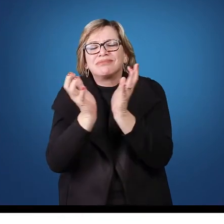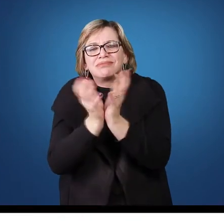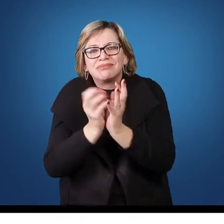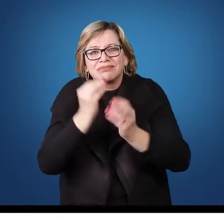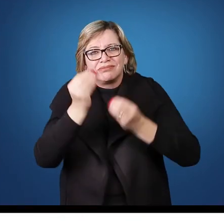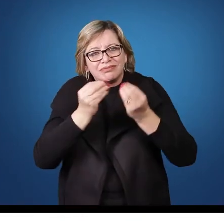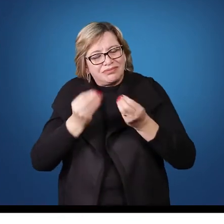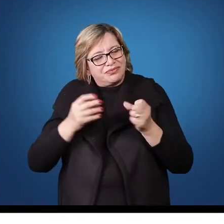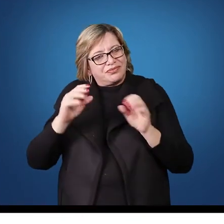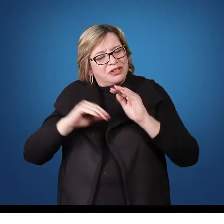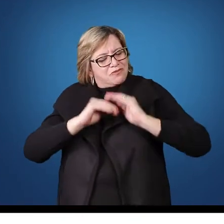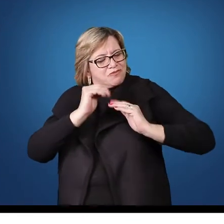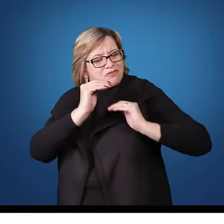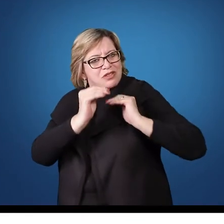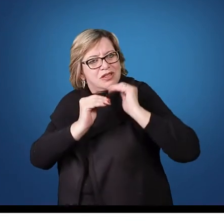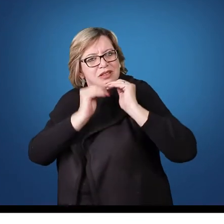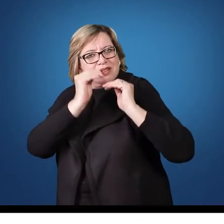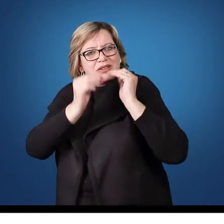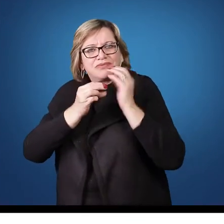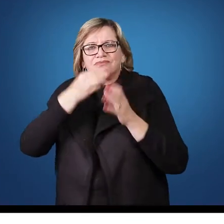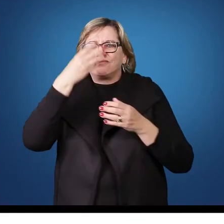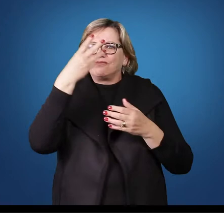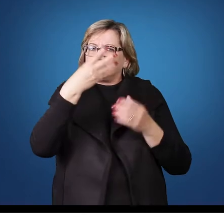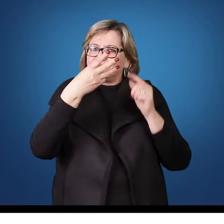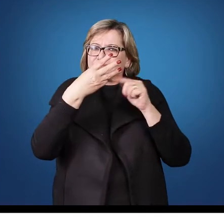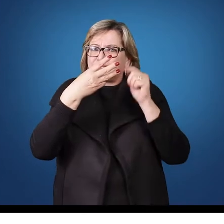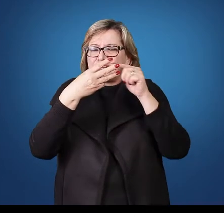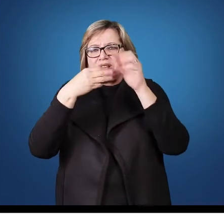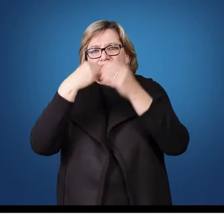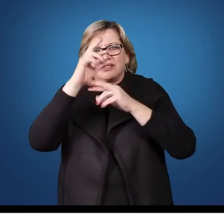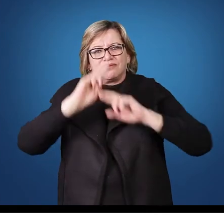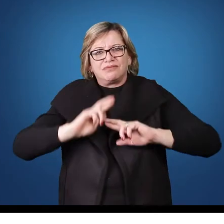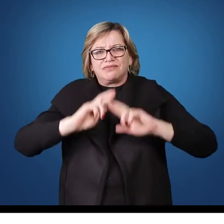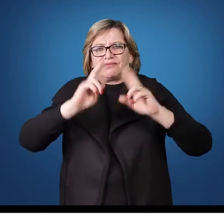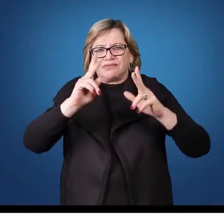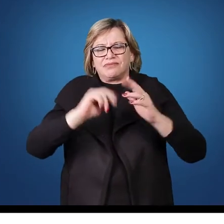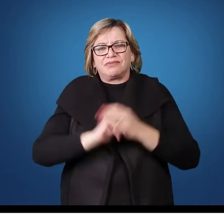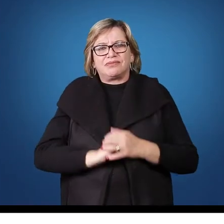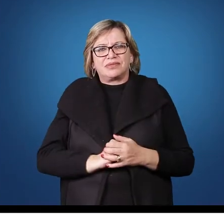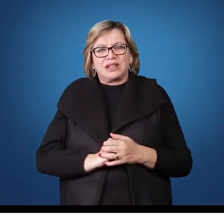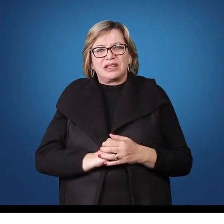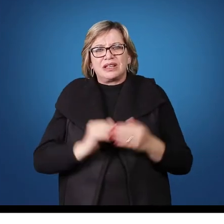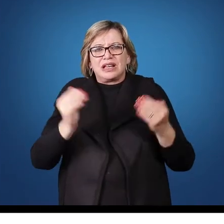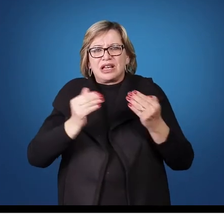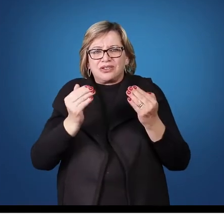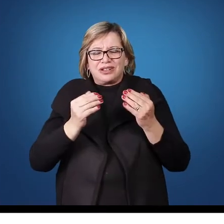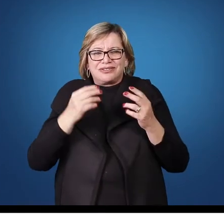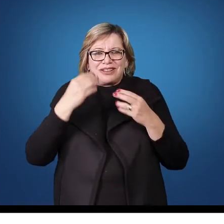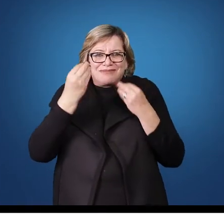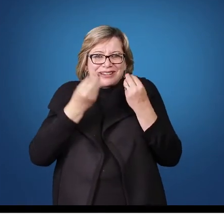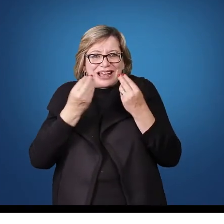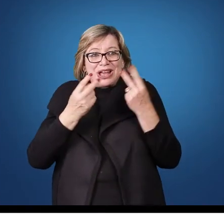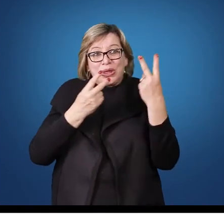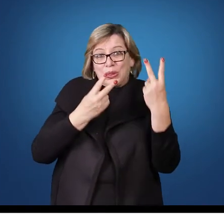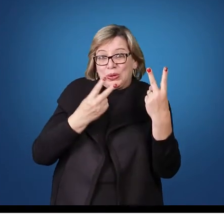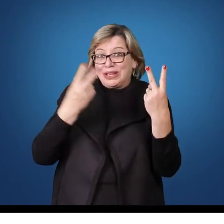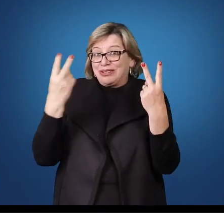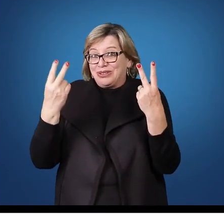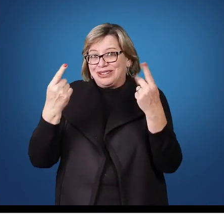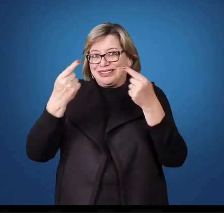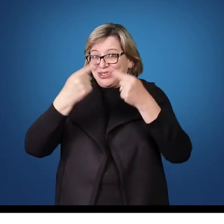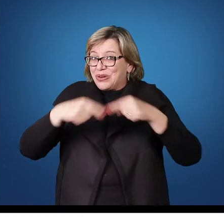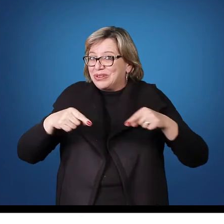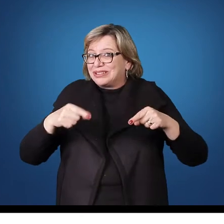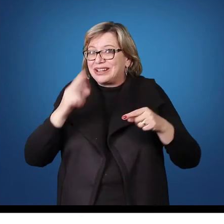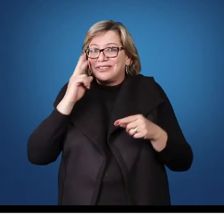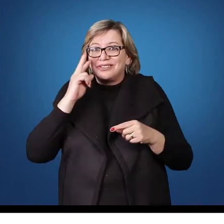conjunto dessas ações em três sequências de jogo. Agora a gente vai fazer um mini jogo 2 contra 2, voltando ao